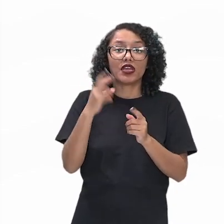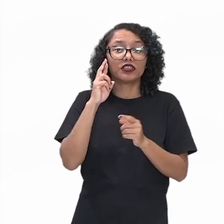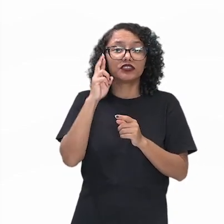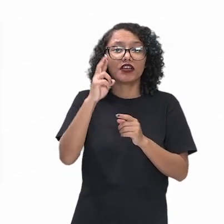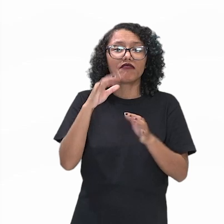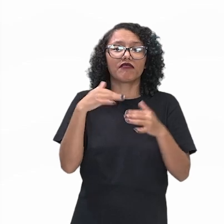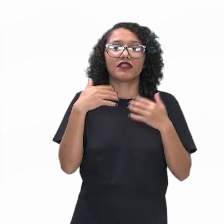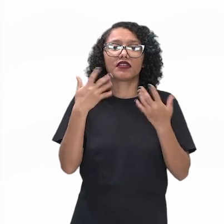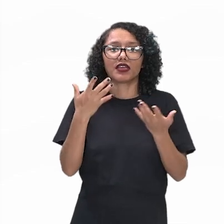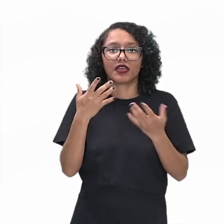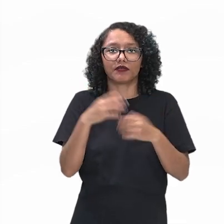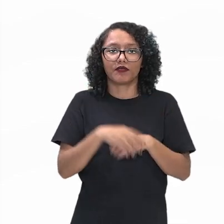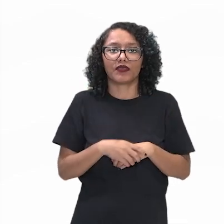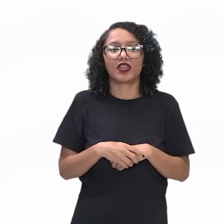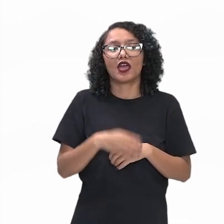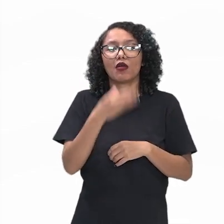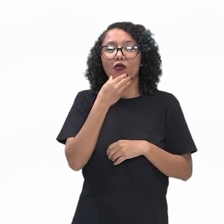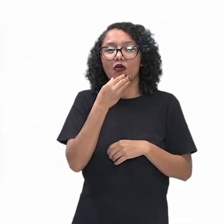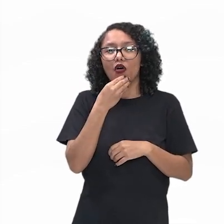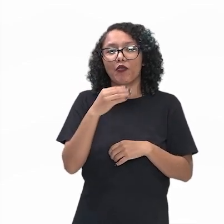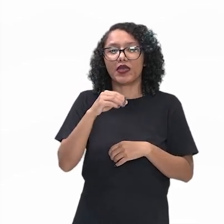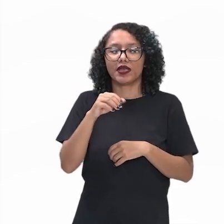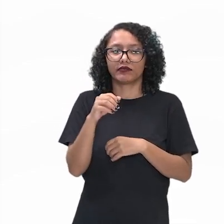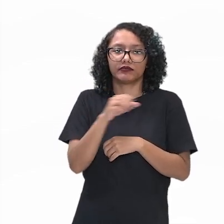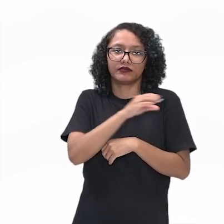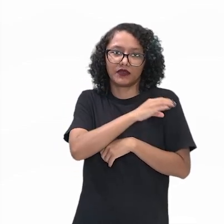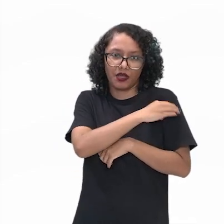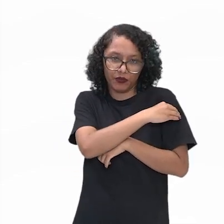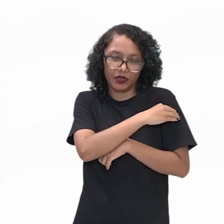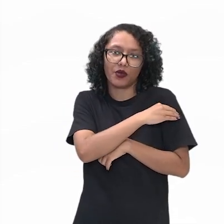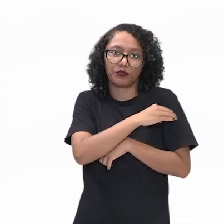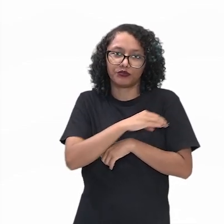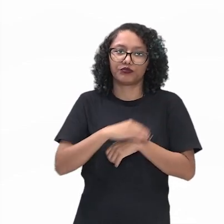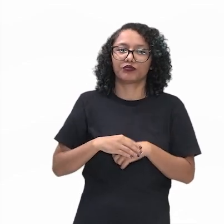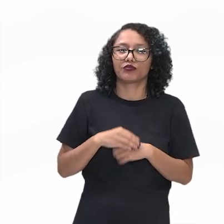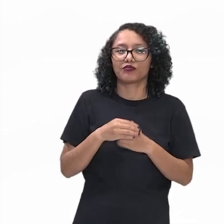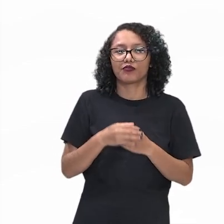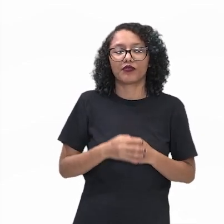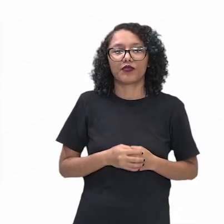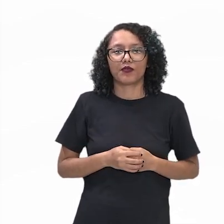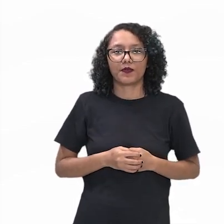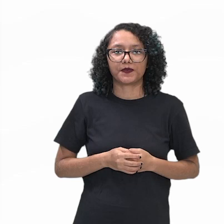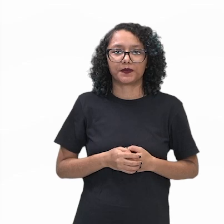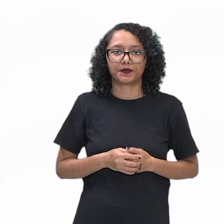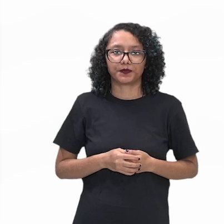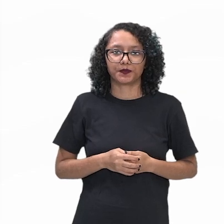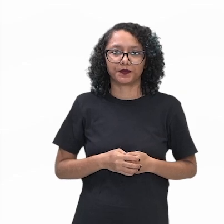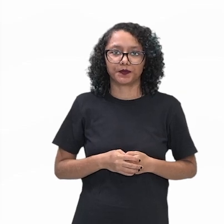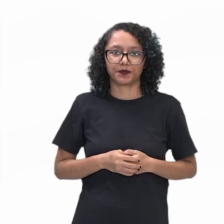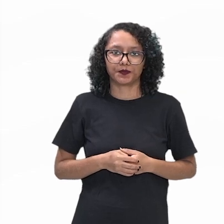chefiadas pelo capitão donatário. E esse capitão ele era justamente